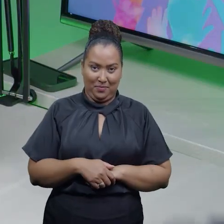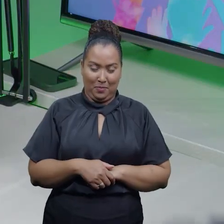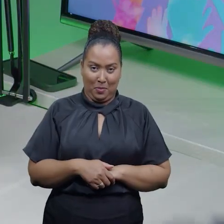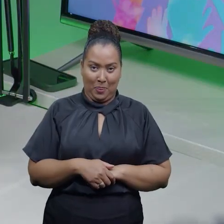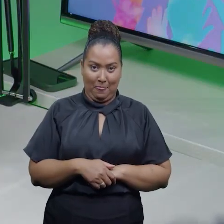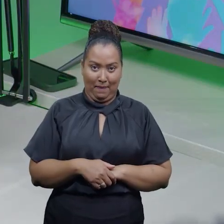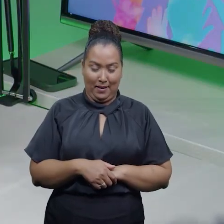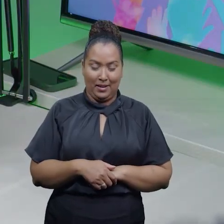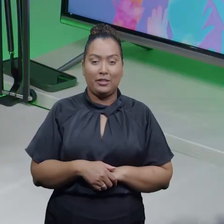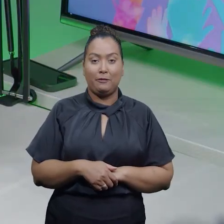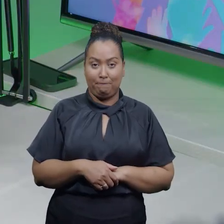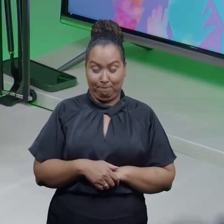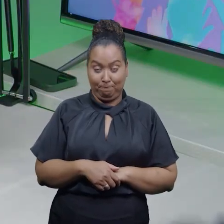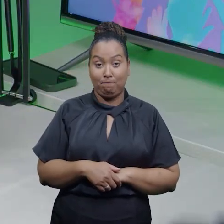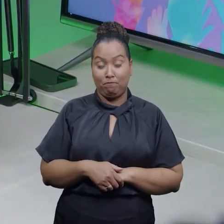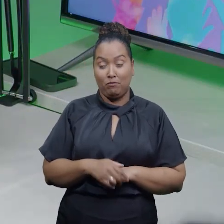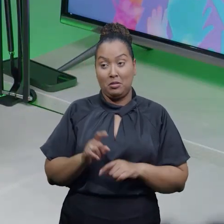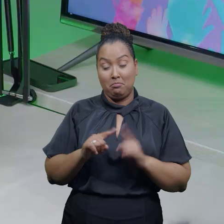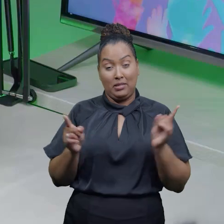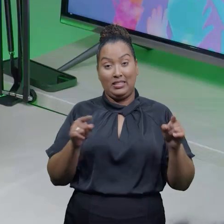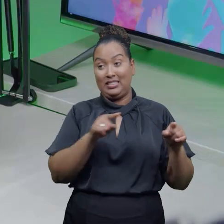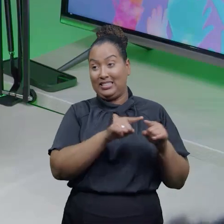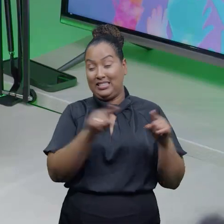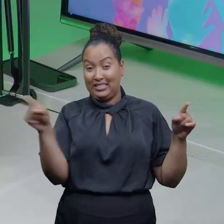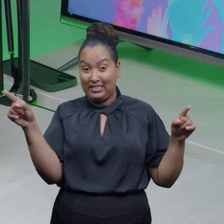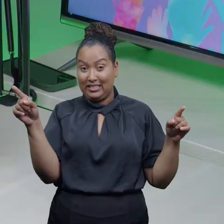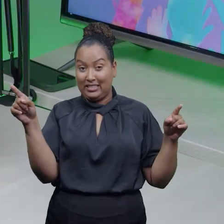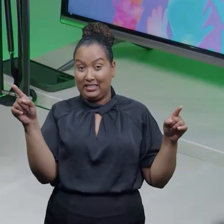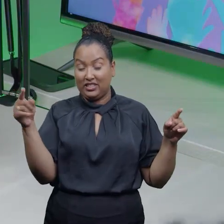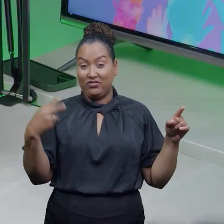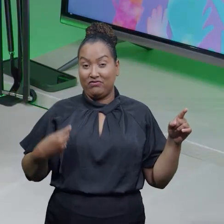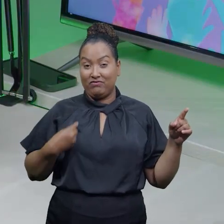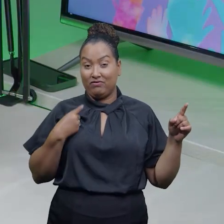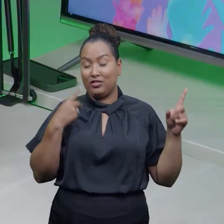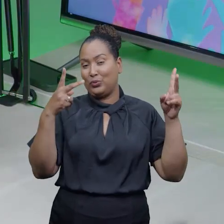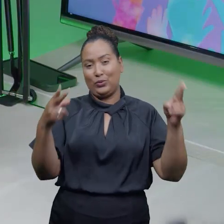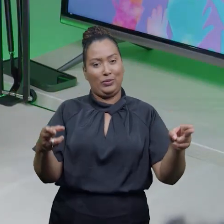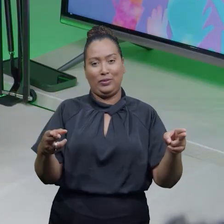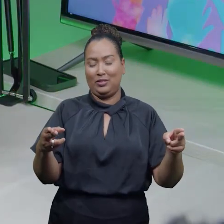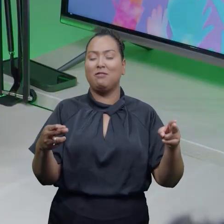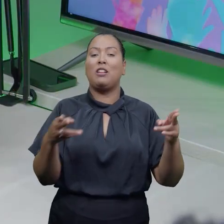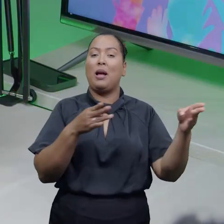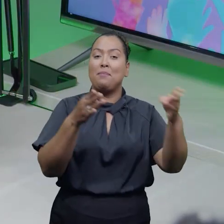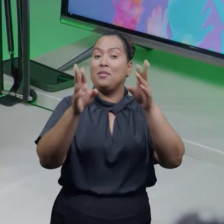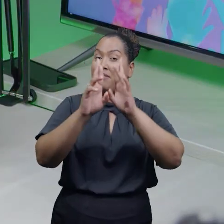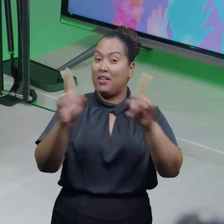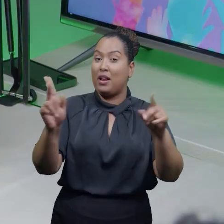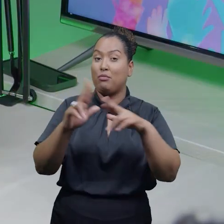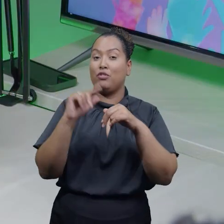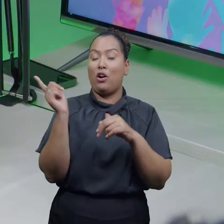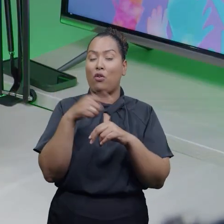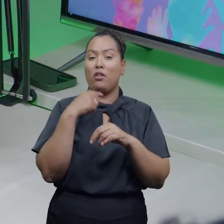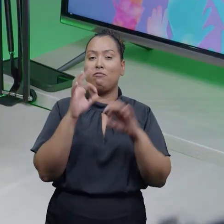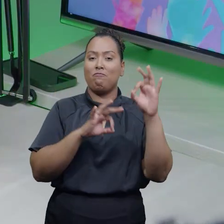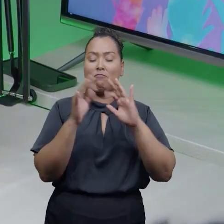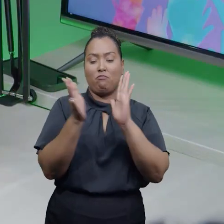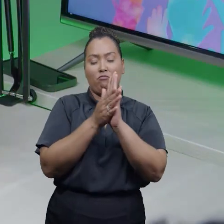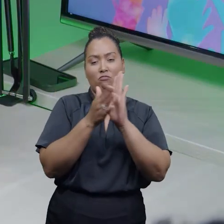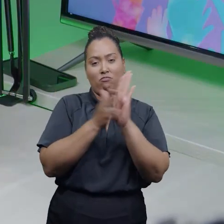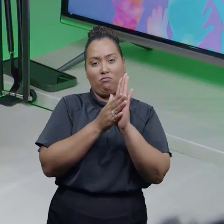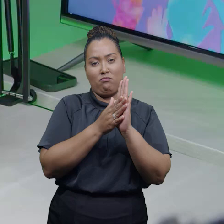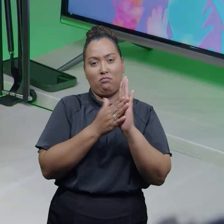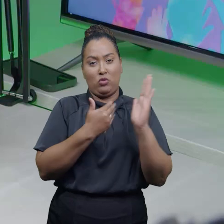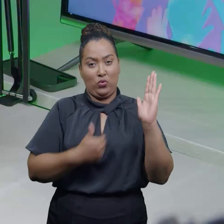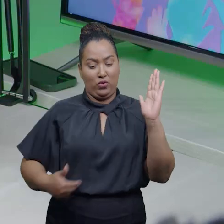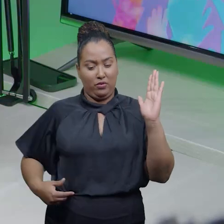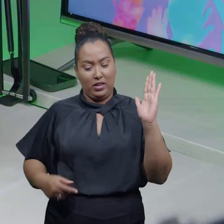quiser, vai passar por caminhos absolutamente diferentes. Então acho que agora o nosso momento é de também construir